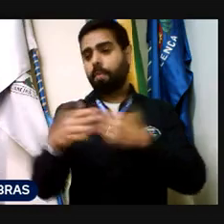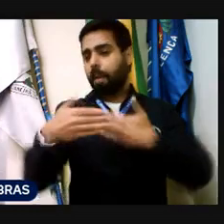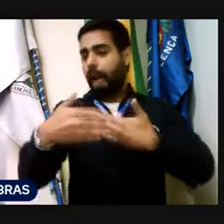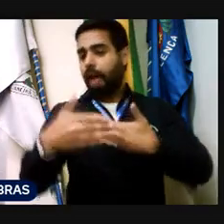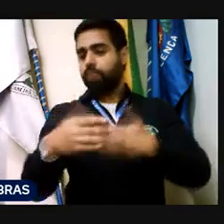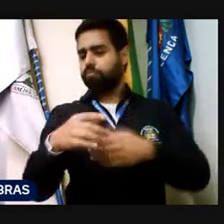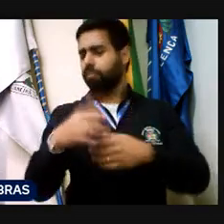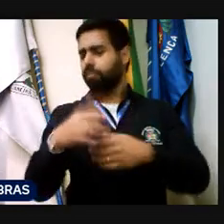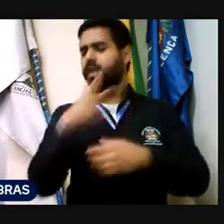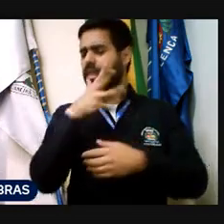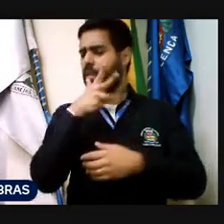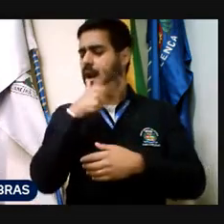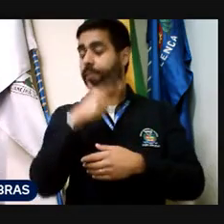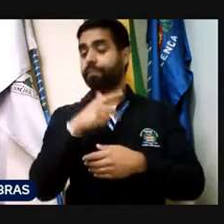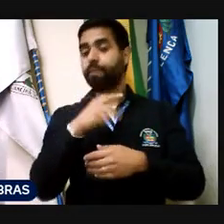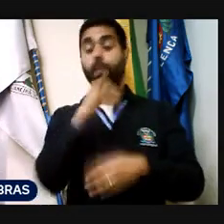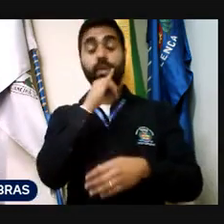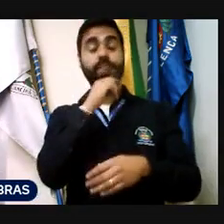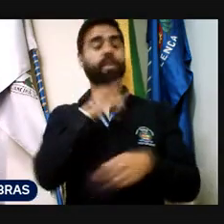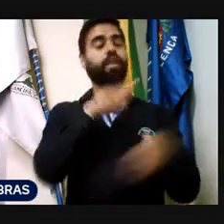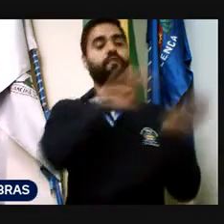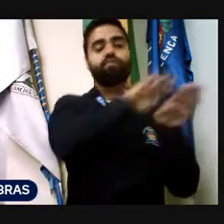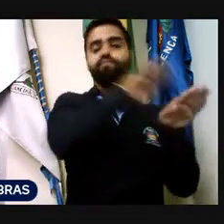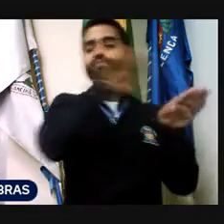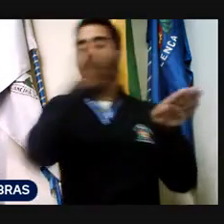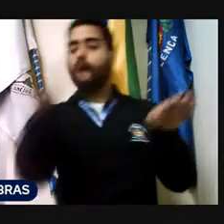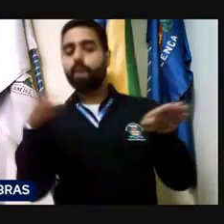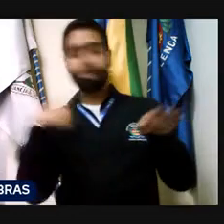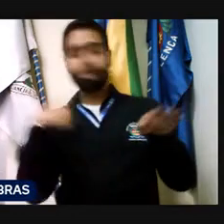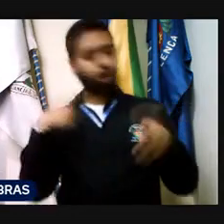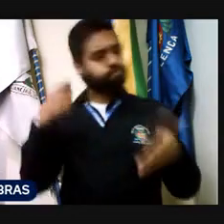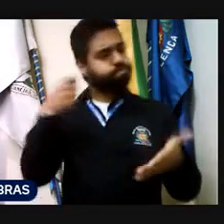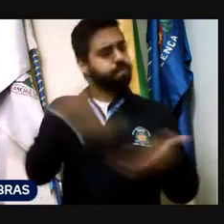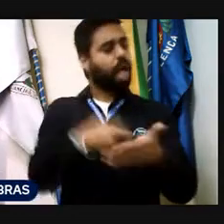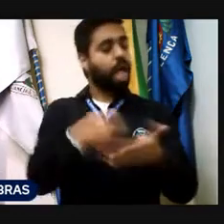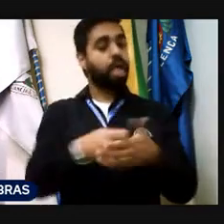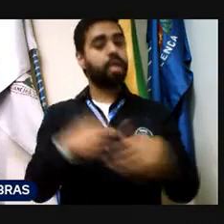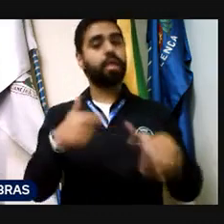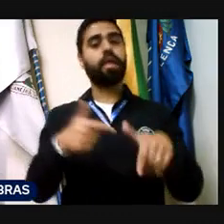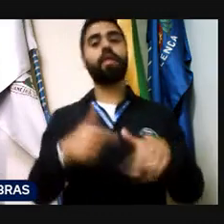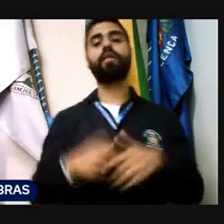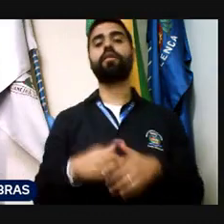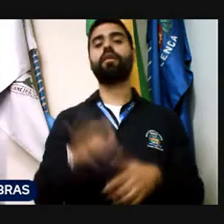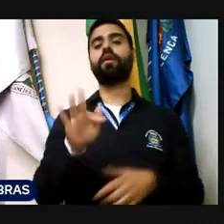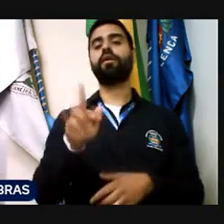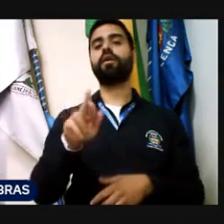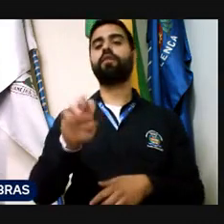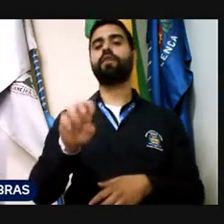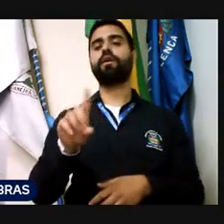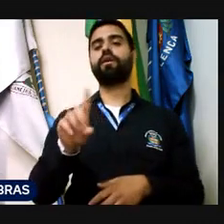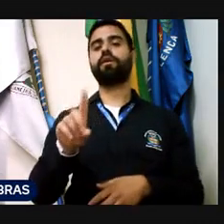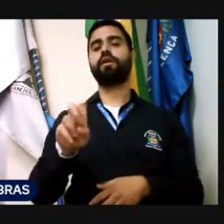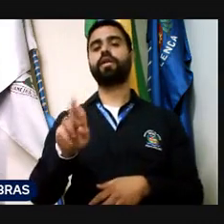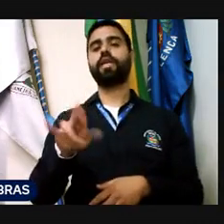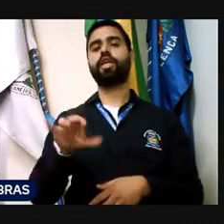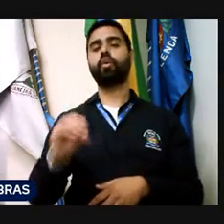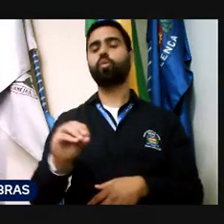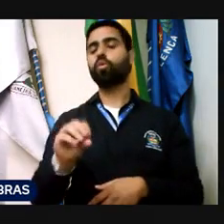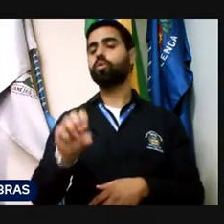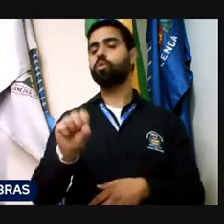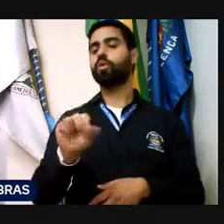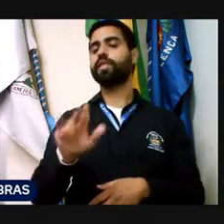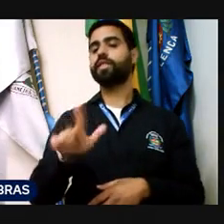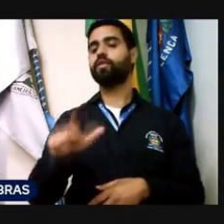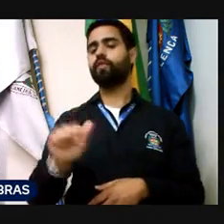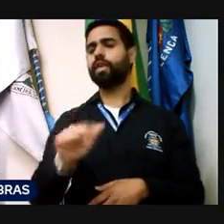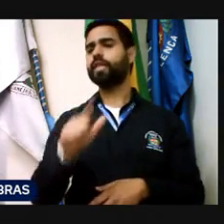uma das pontes que eu tive aí, uma ação direta da Carlos Frederico Silva. Era uma ponte que inúmeras vezes,